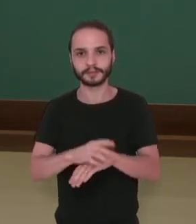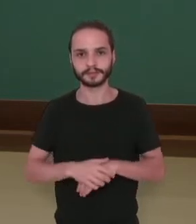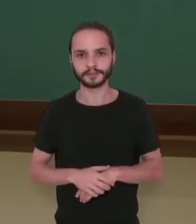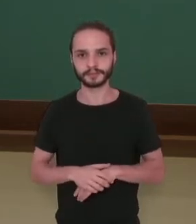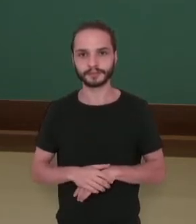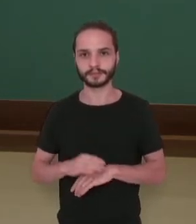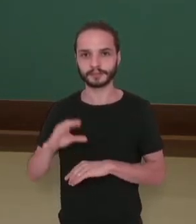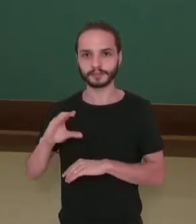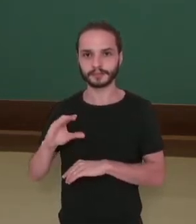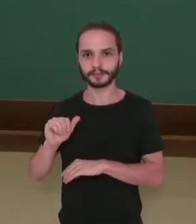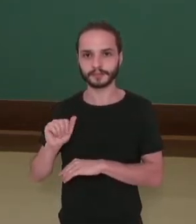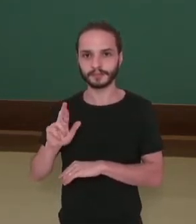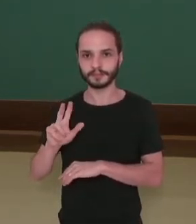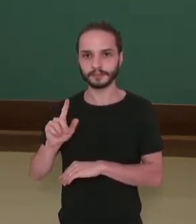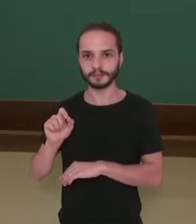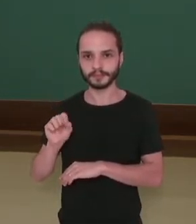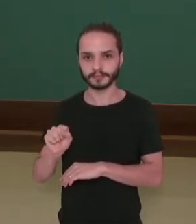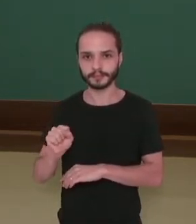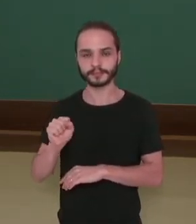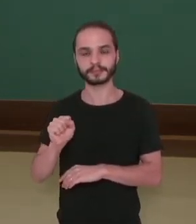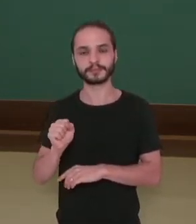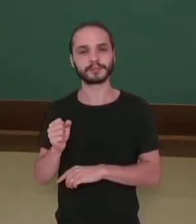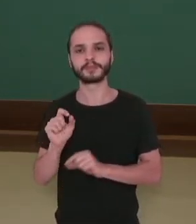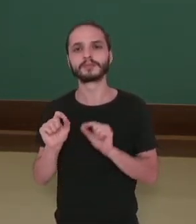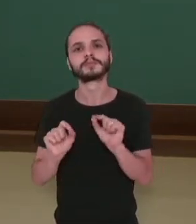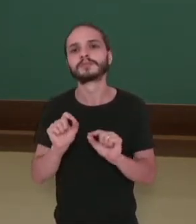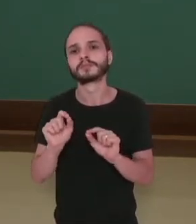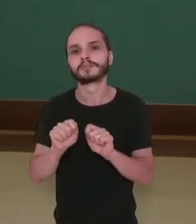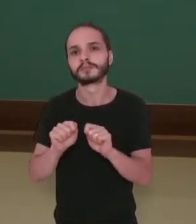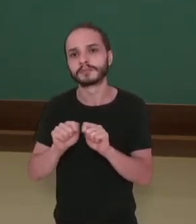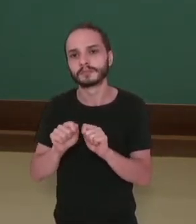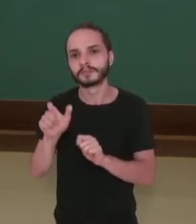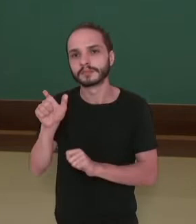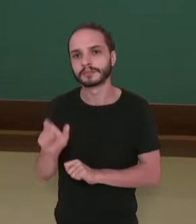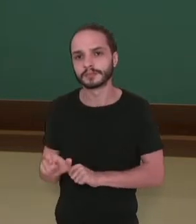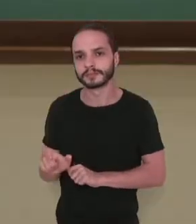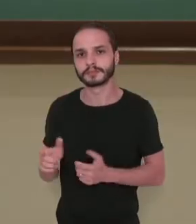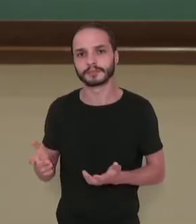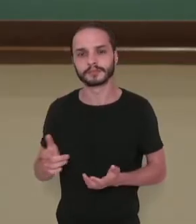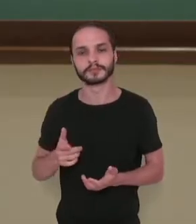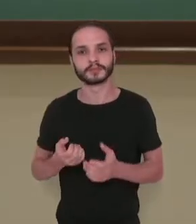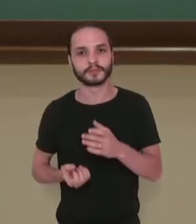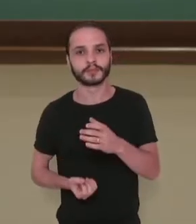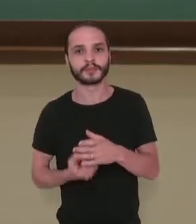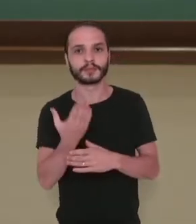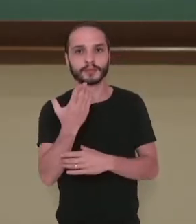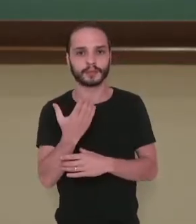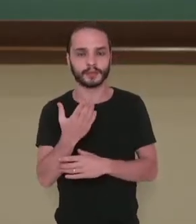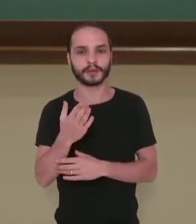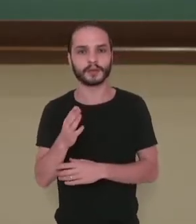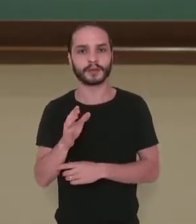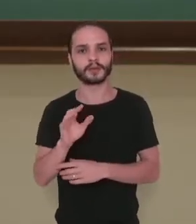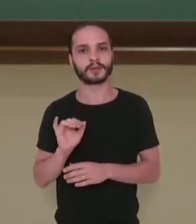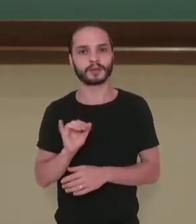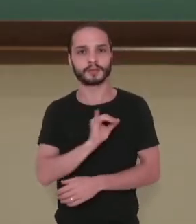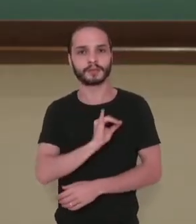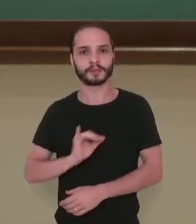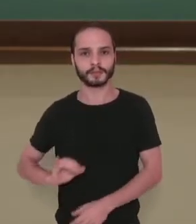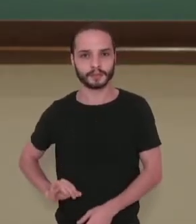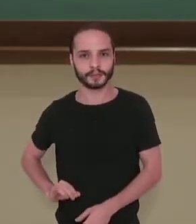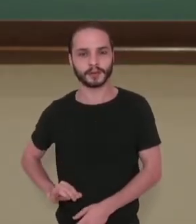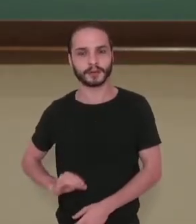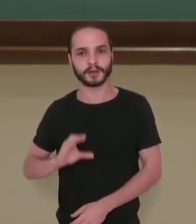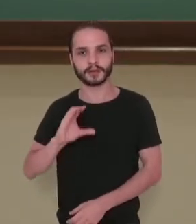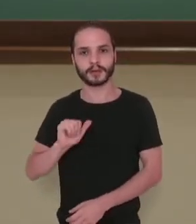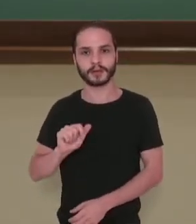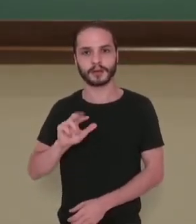né, contribuiu por quê? Então, aconteceu, surgiu ali o Império Carolíngio com os francos, né? Carlos Magno era o líder,